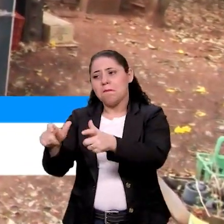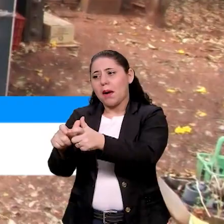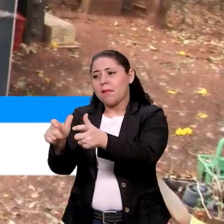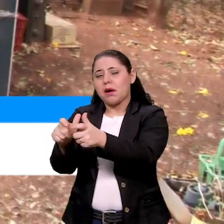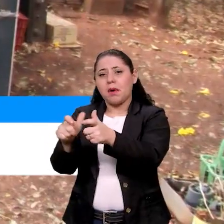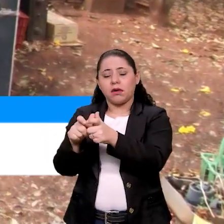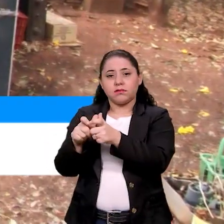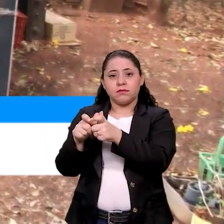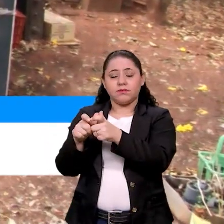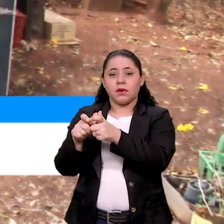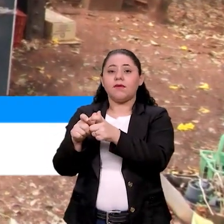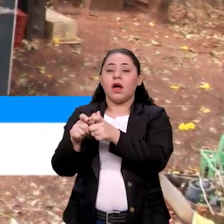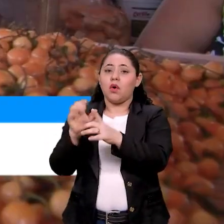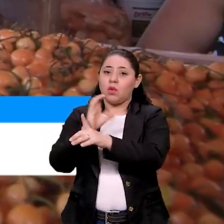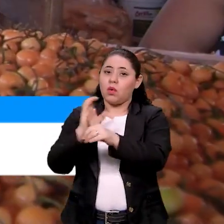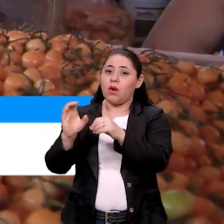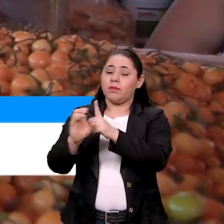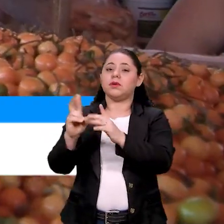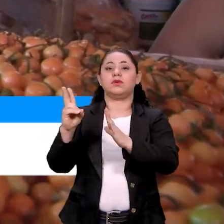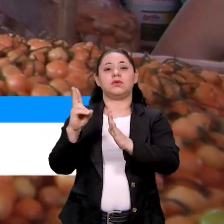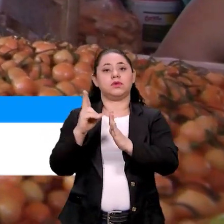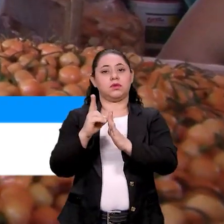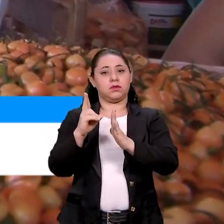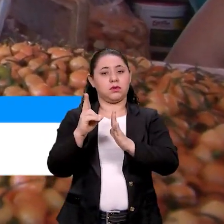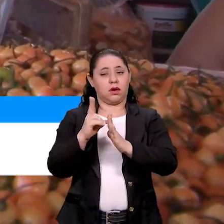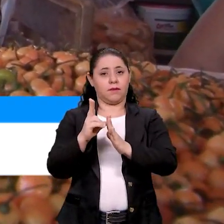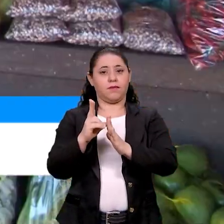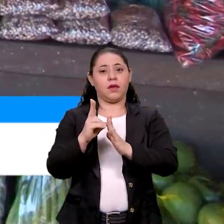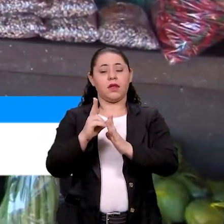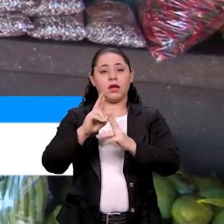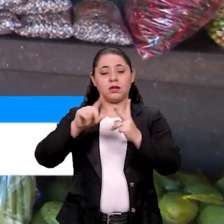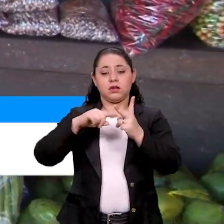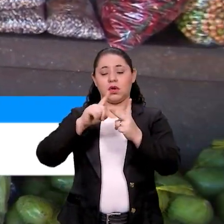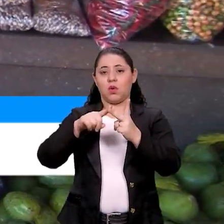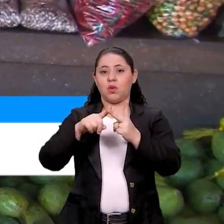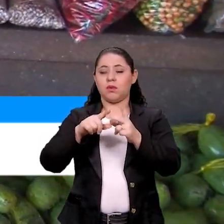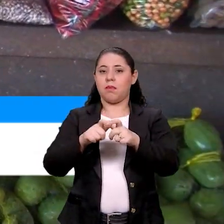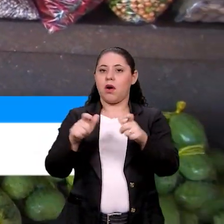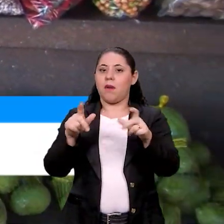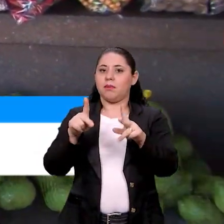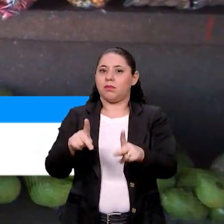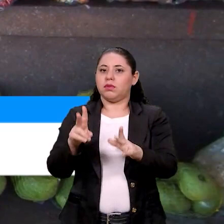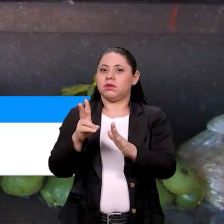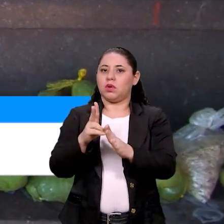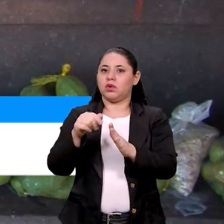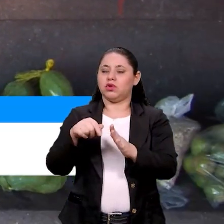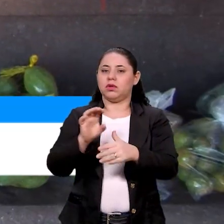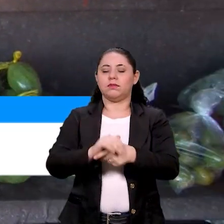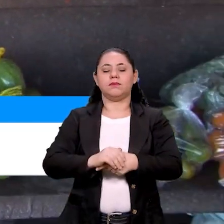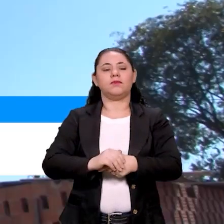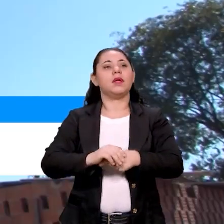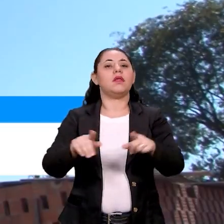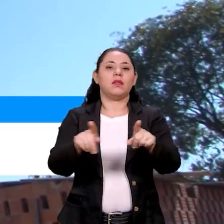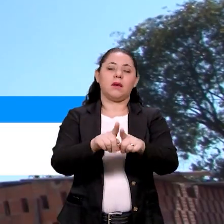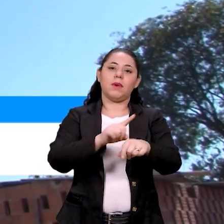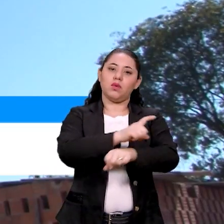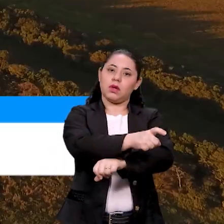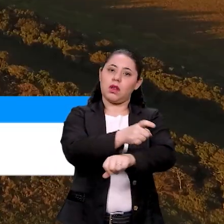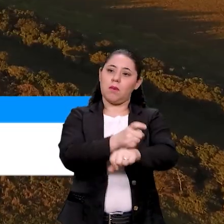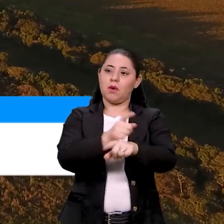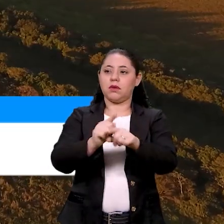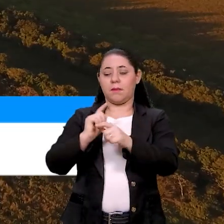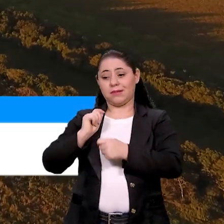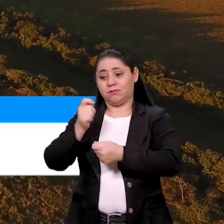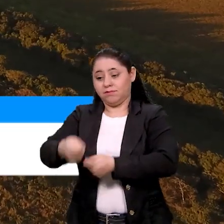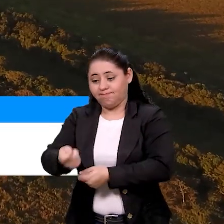sítios, pequenas comunidades, as comunidades indígenas, nós temos a segunda maior população indígena, os quilombolas,